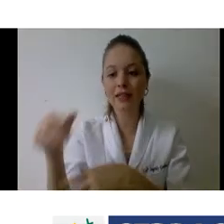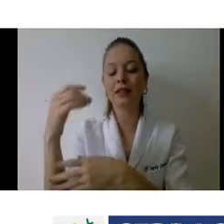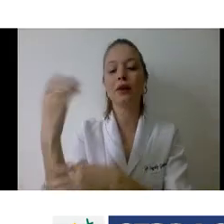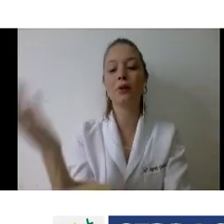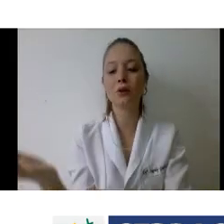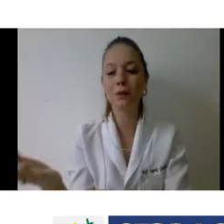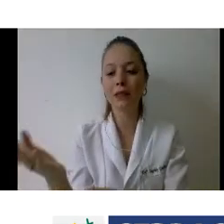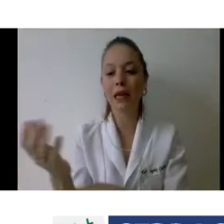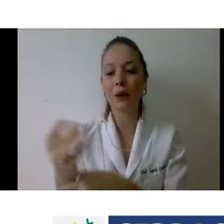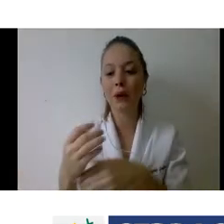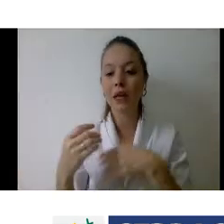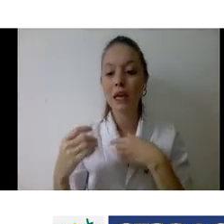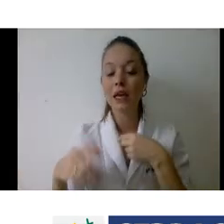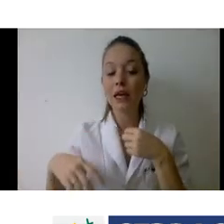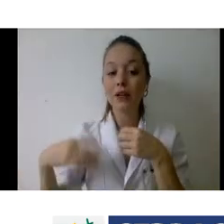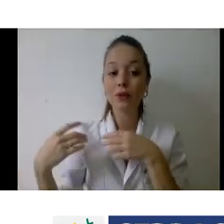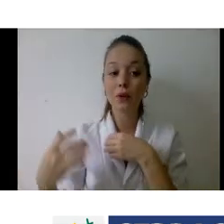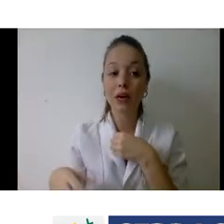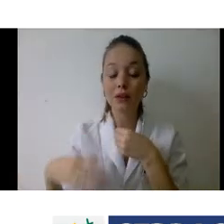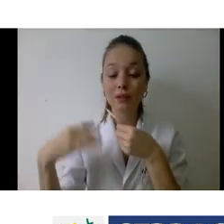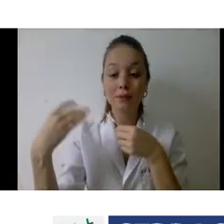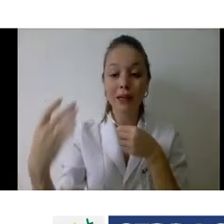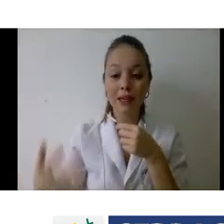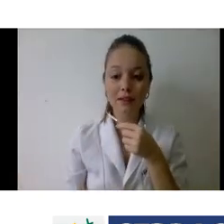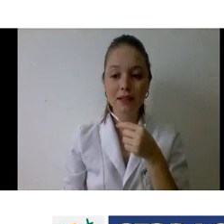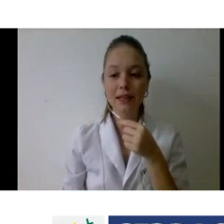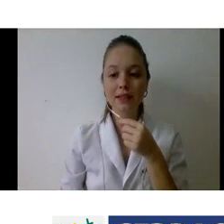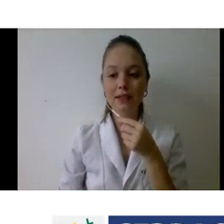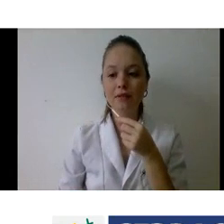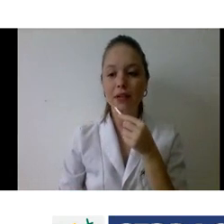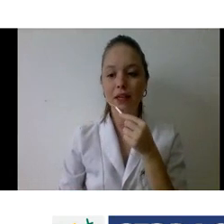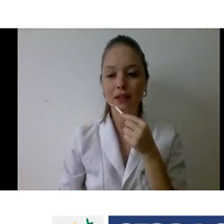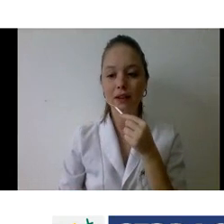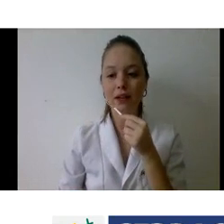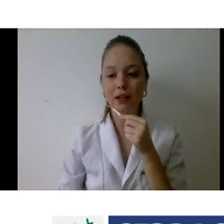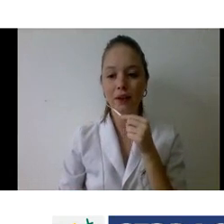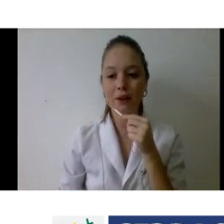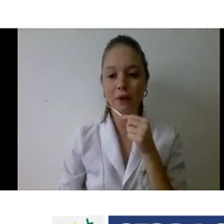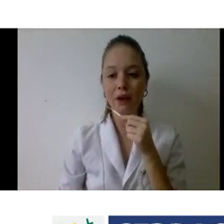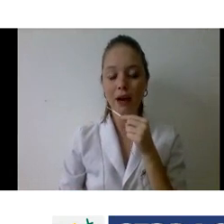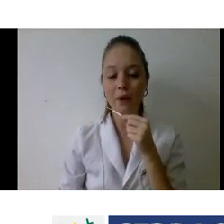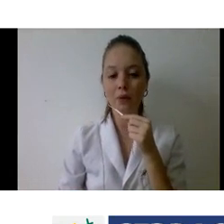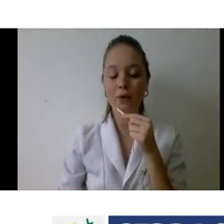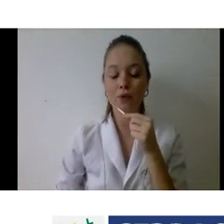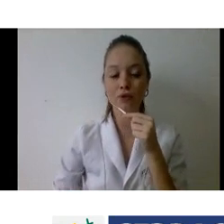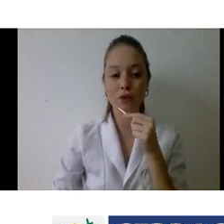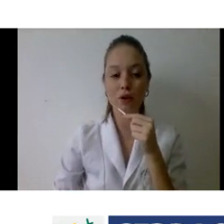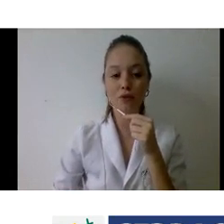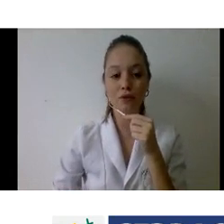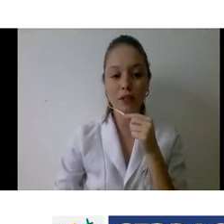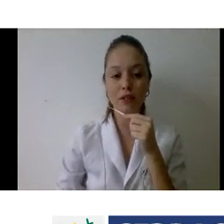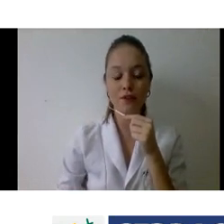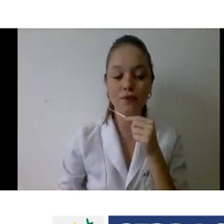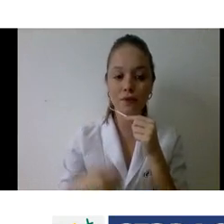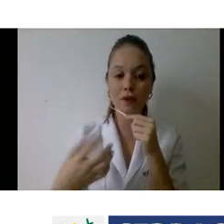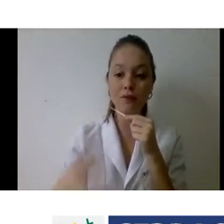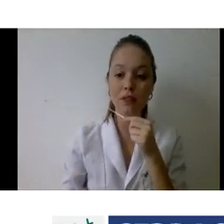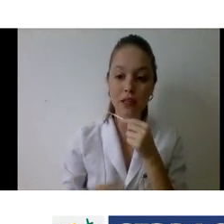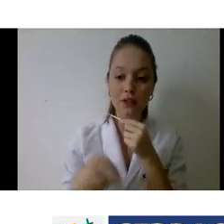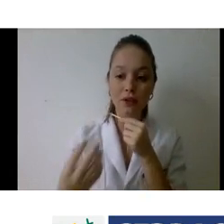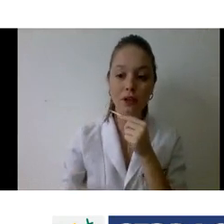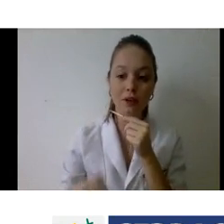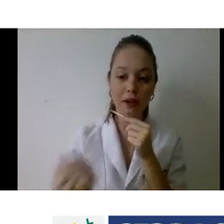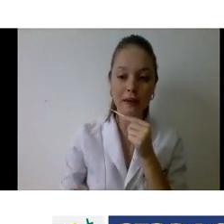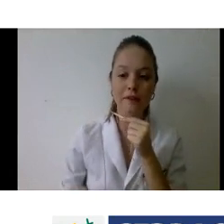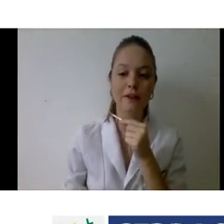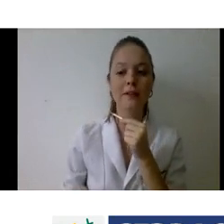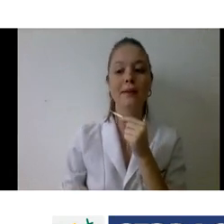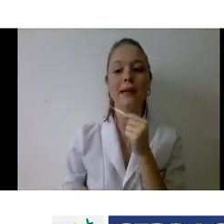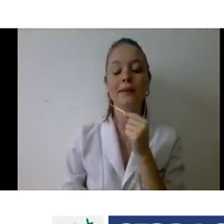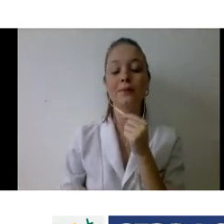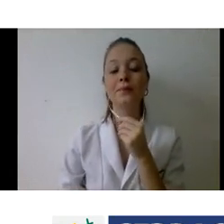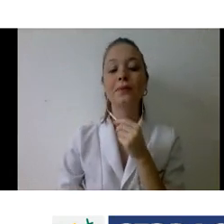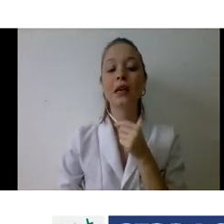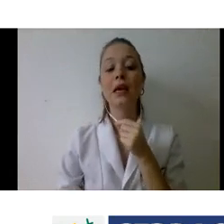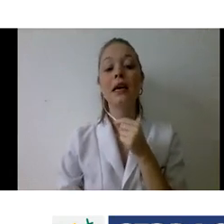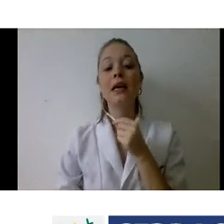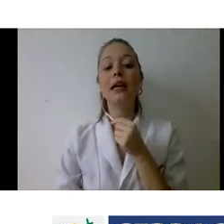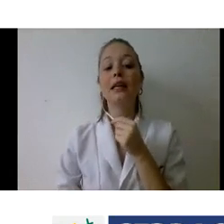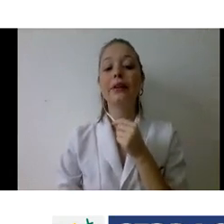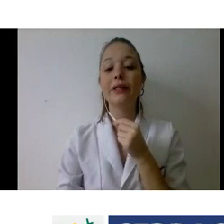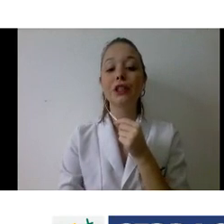de casa até o hospital. Isso causa mais lesão ainda naquele local. Os ossos eles vão se lesionando cada vez